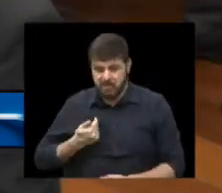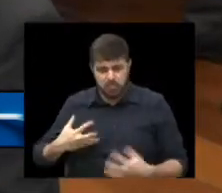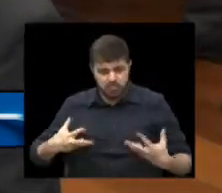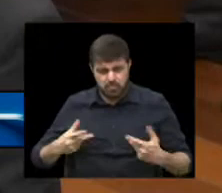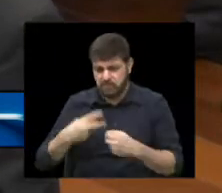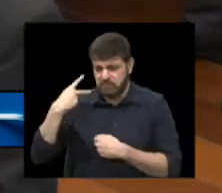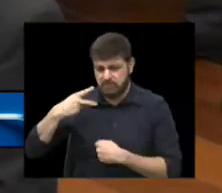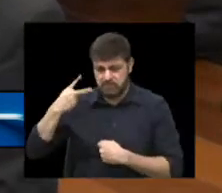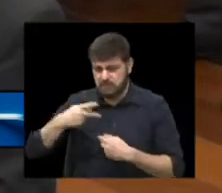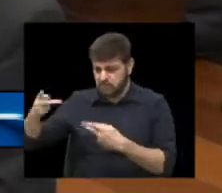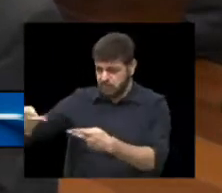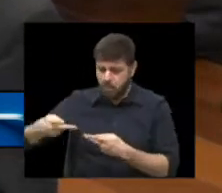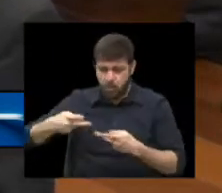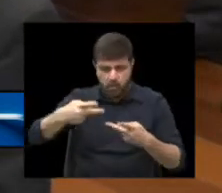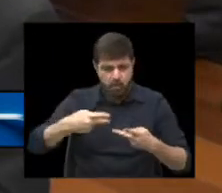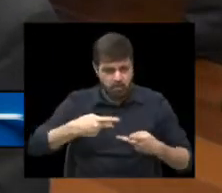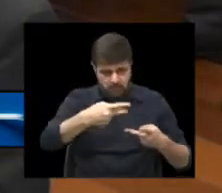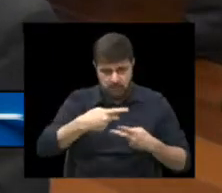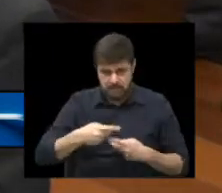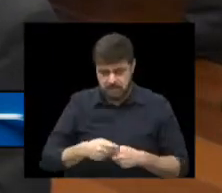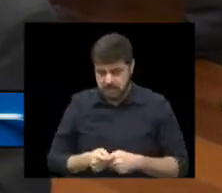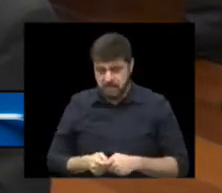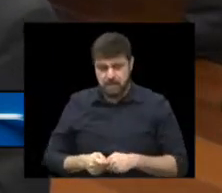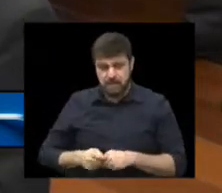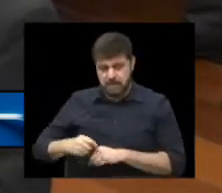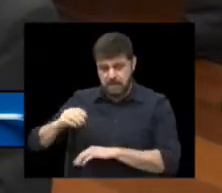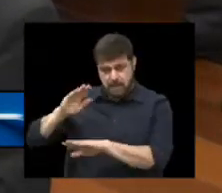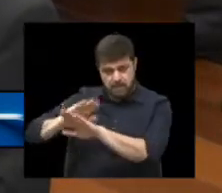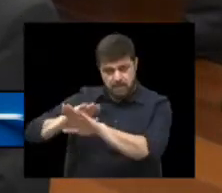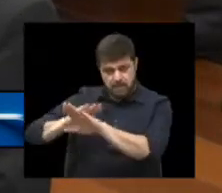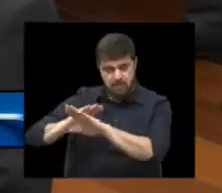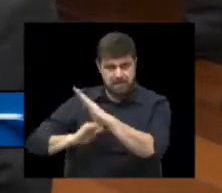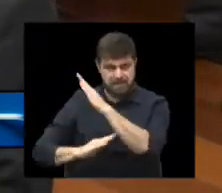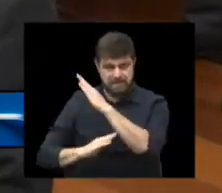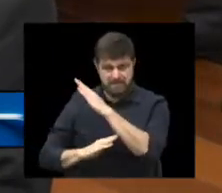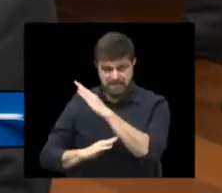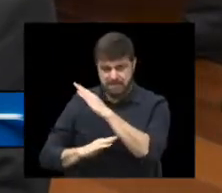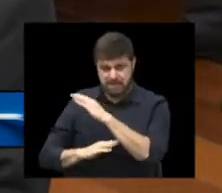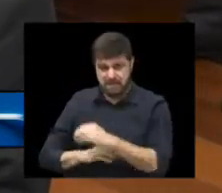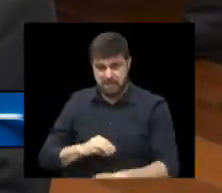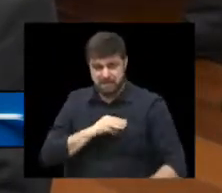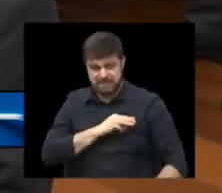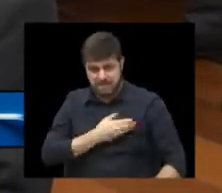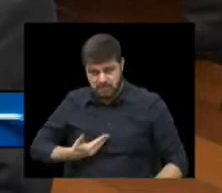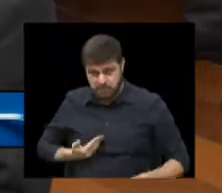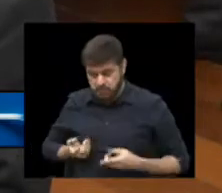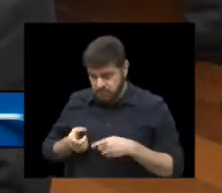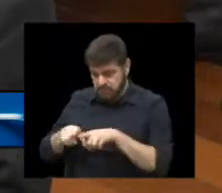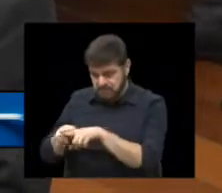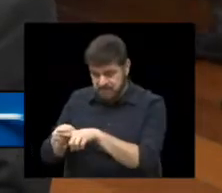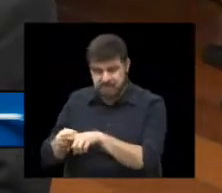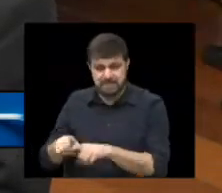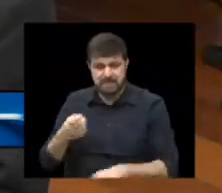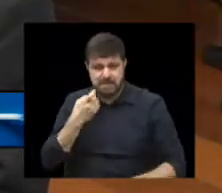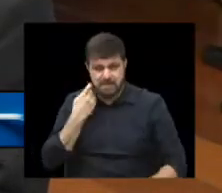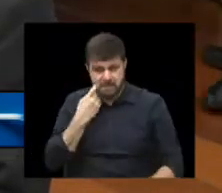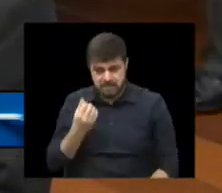os vereadores. Esse é um evento dessa casa, em parceria com o Ministério Público do Estado de São Paulo.